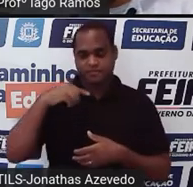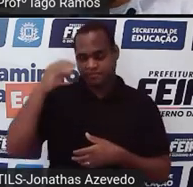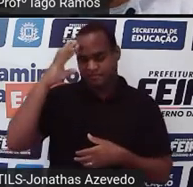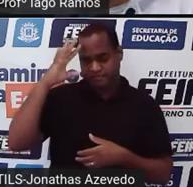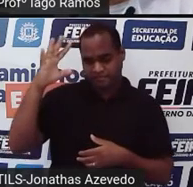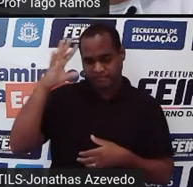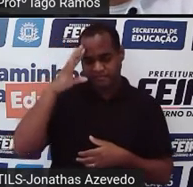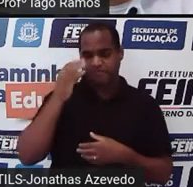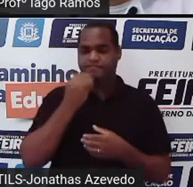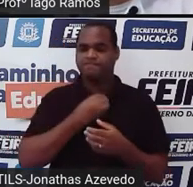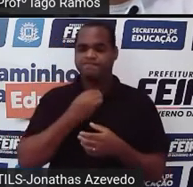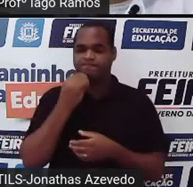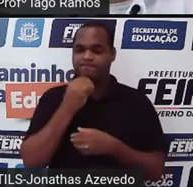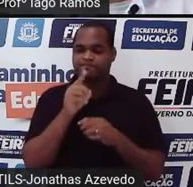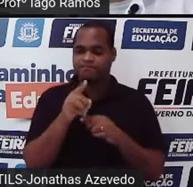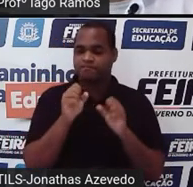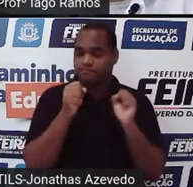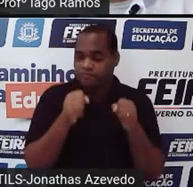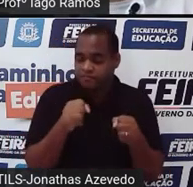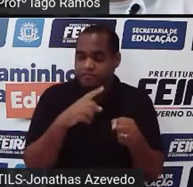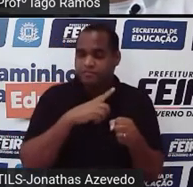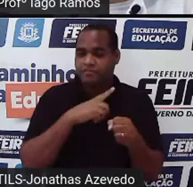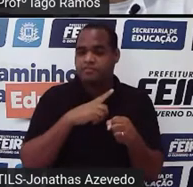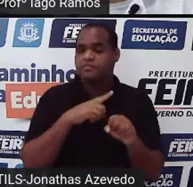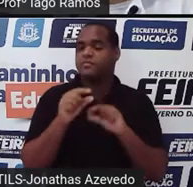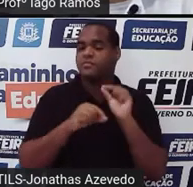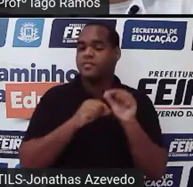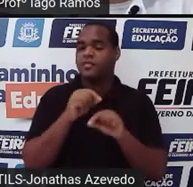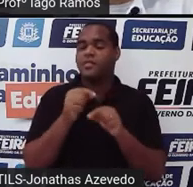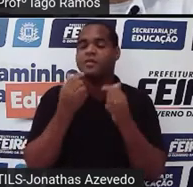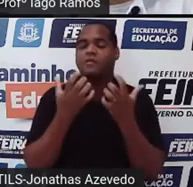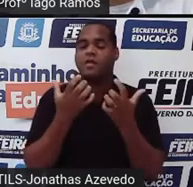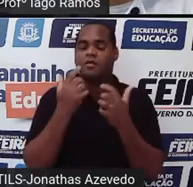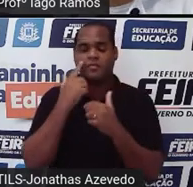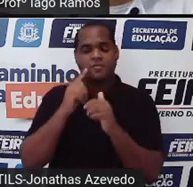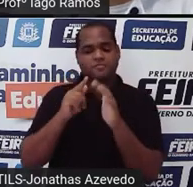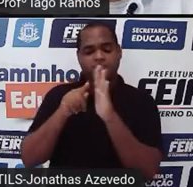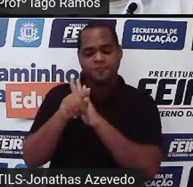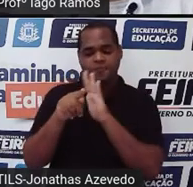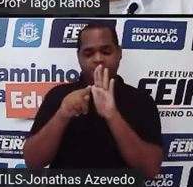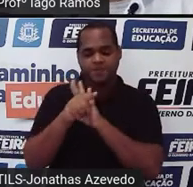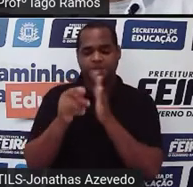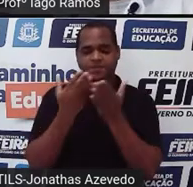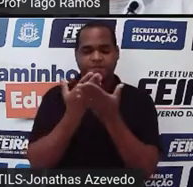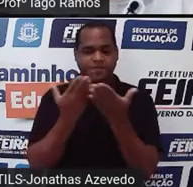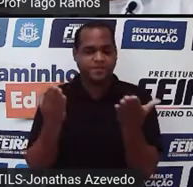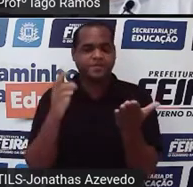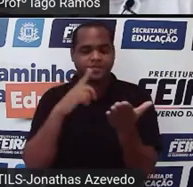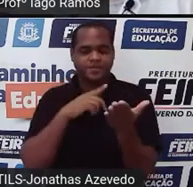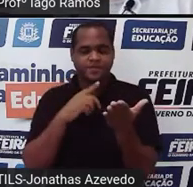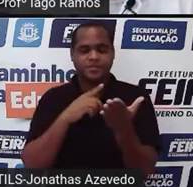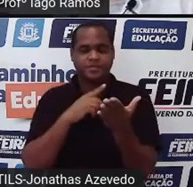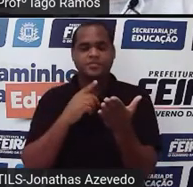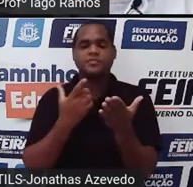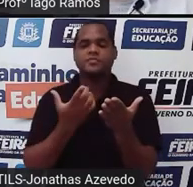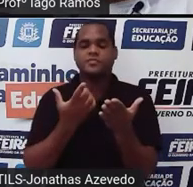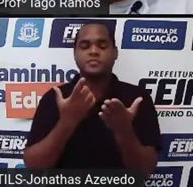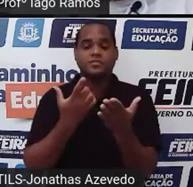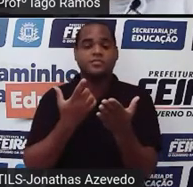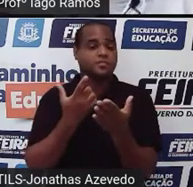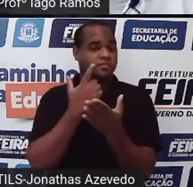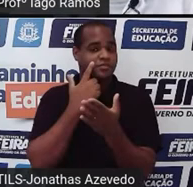a oportunidade de ver é que eu quero te fazer uma perguntinha E é claro que essa perguntinha